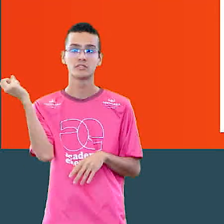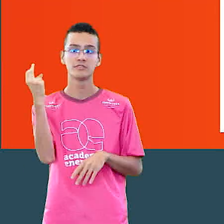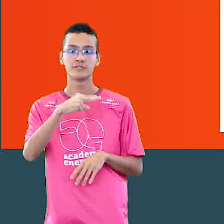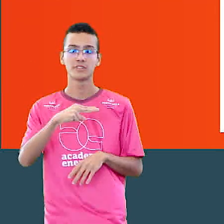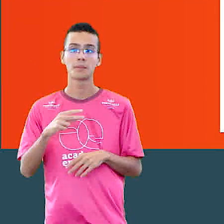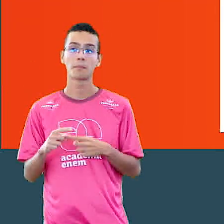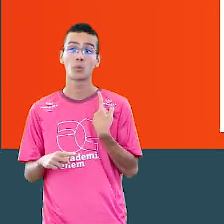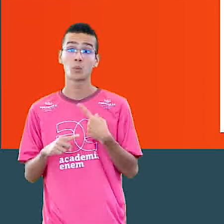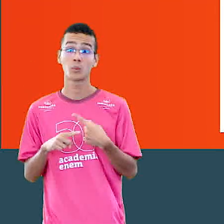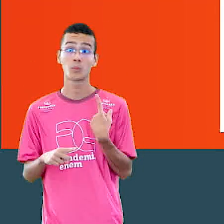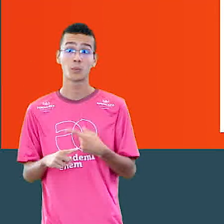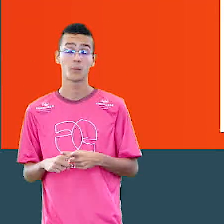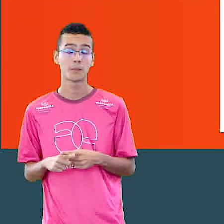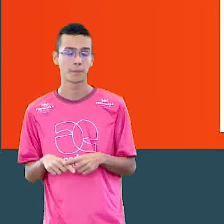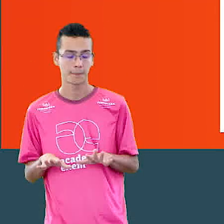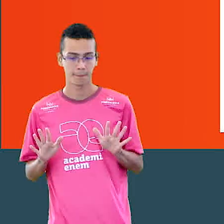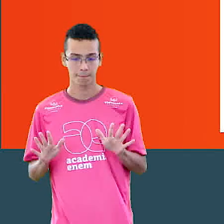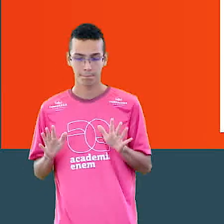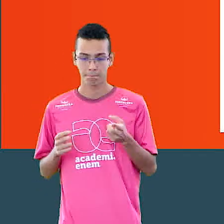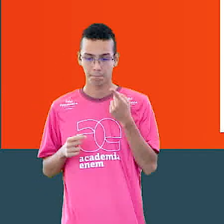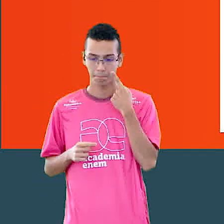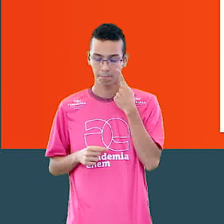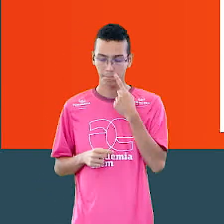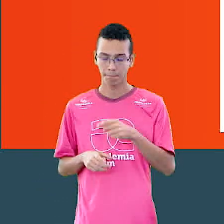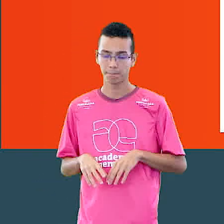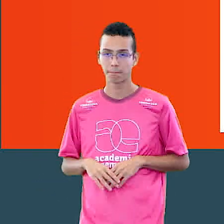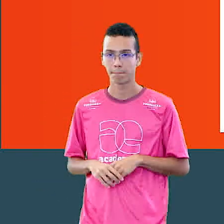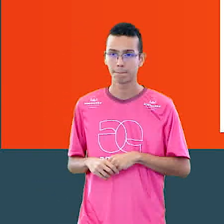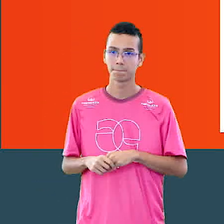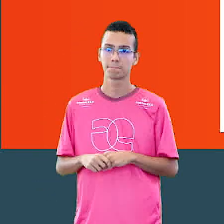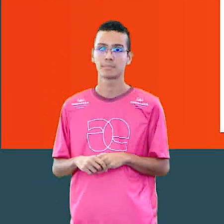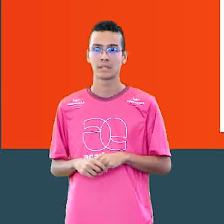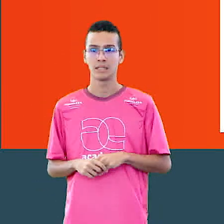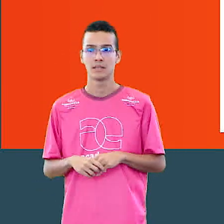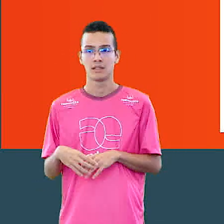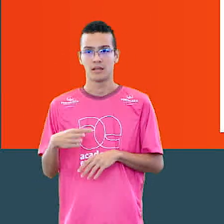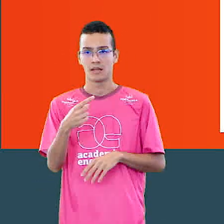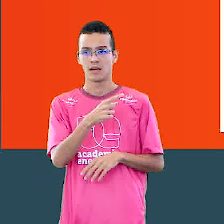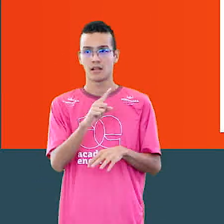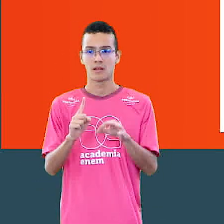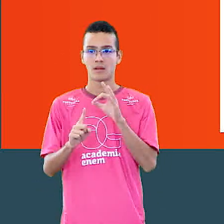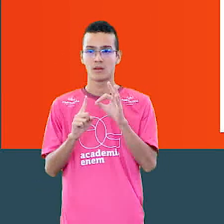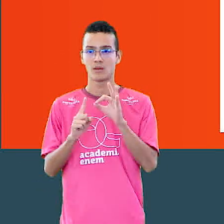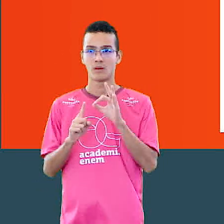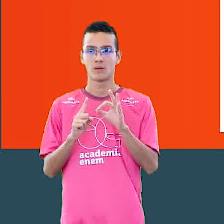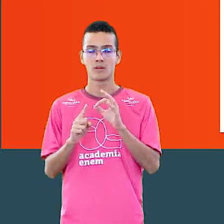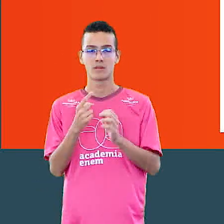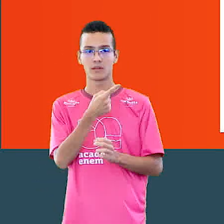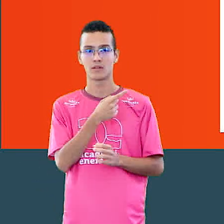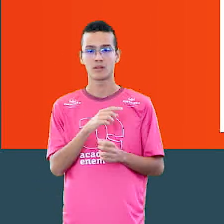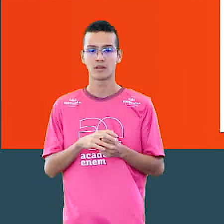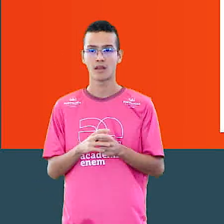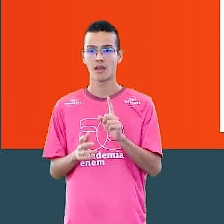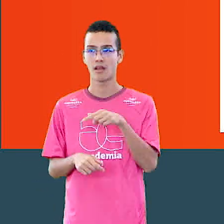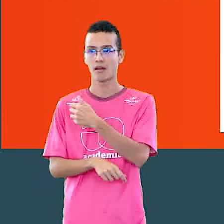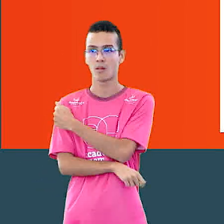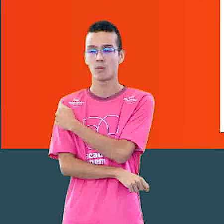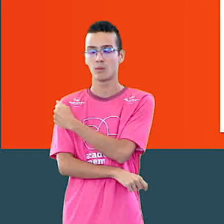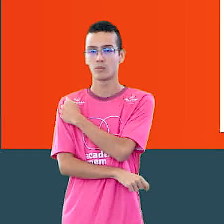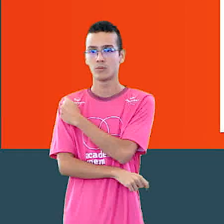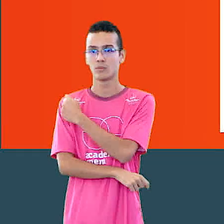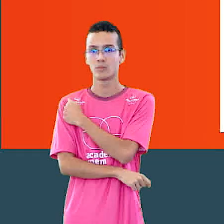lá. Ó, essa primeira LIPI é o quê? Aluno de escola